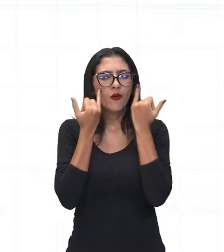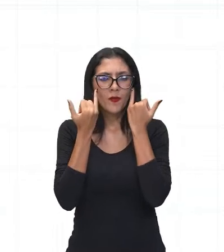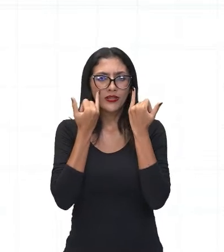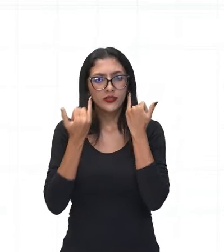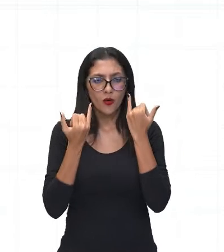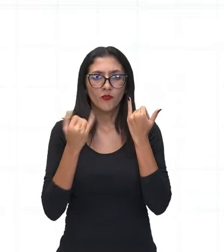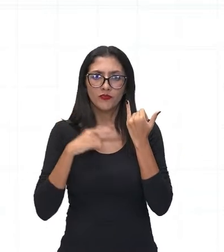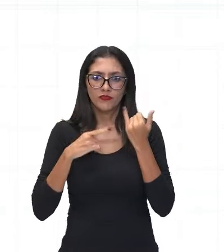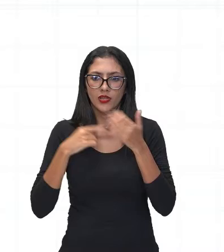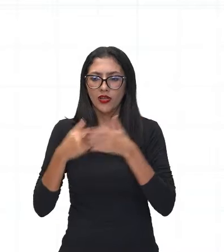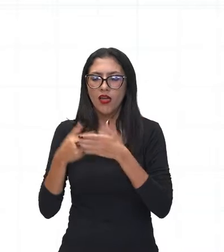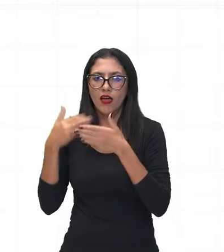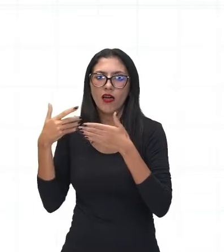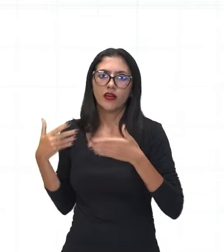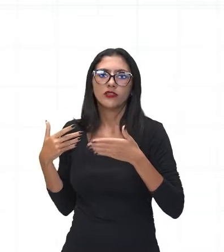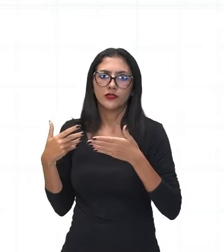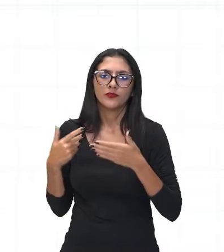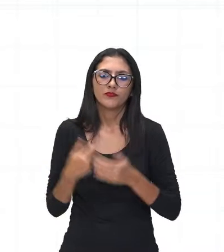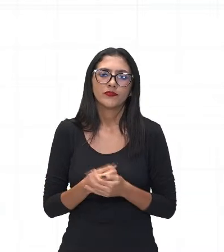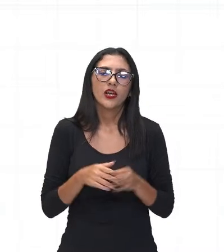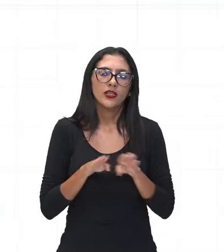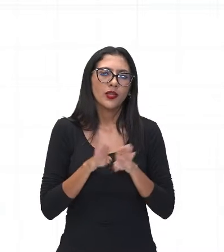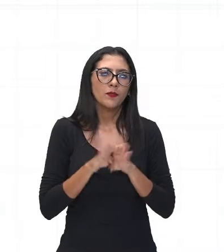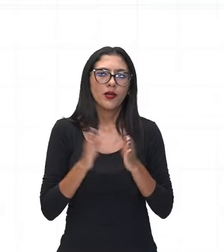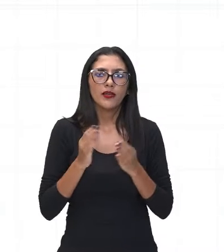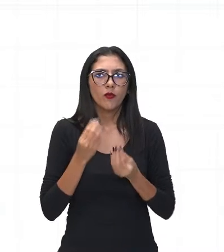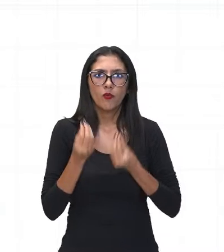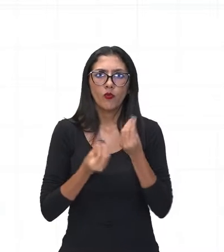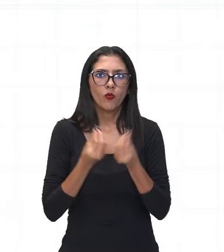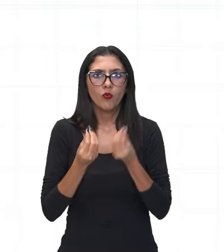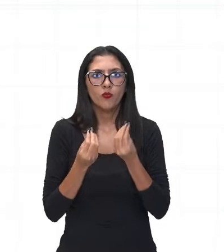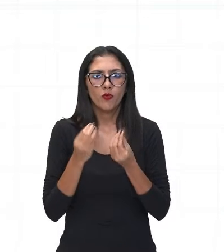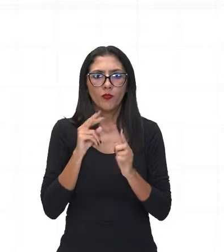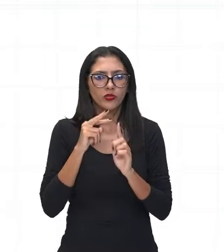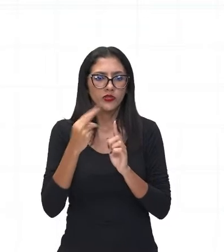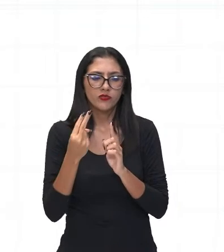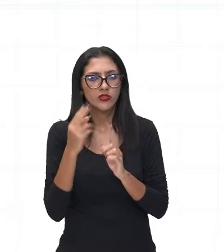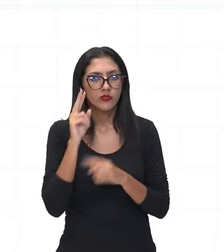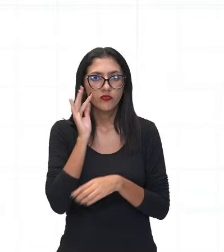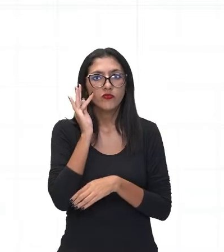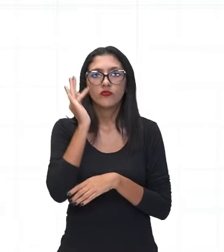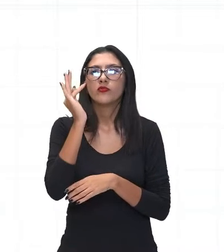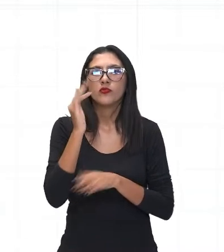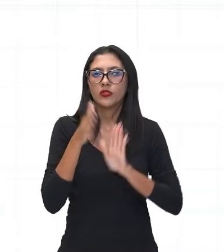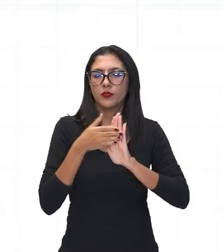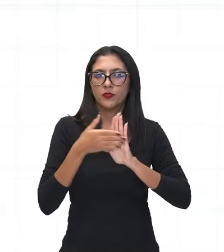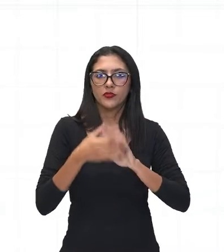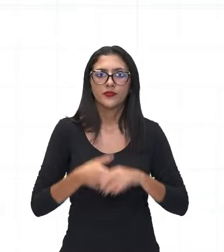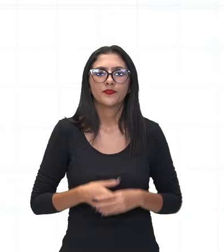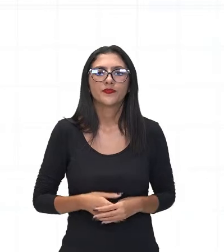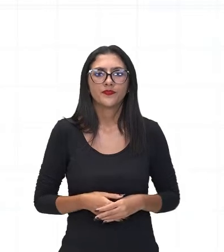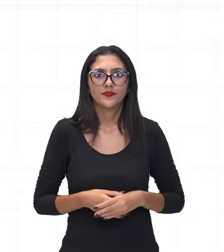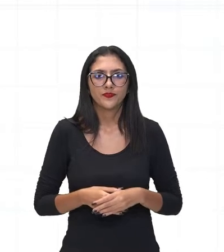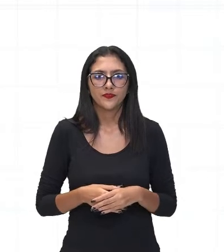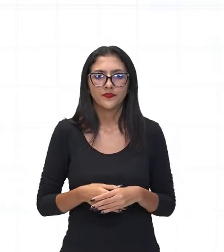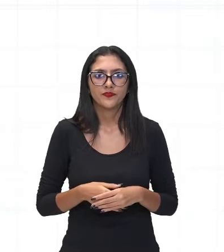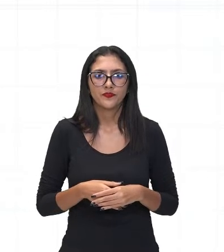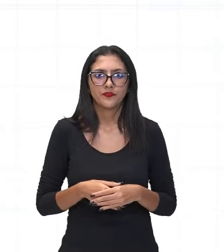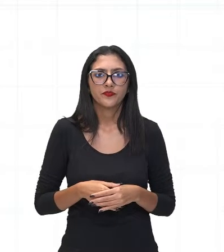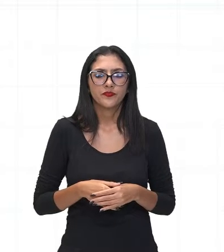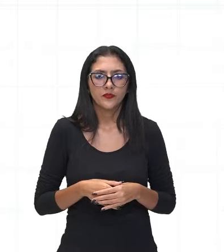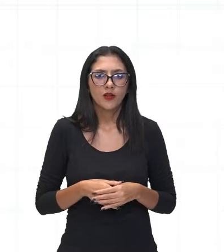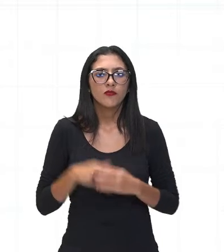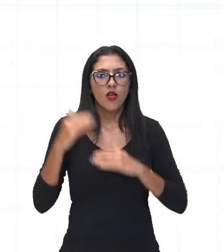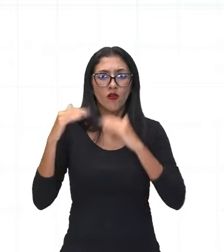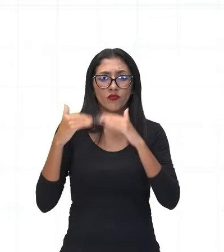problemas e nos possíveis desdobramentos das políticas propostas. Dos desdobramentos possíveis